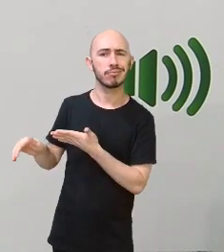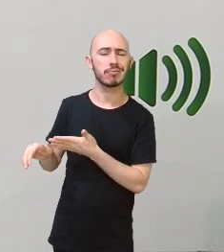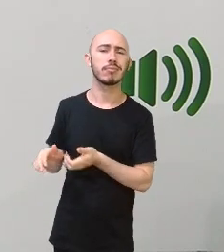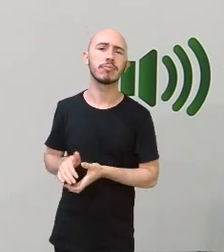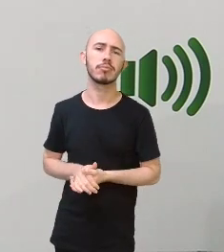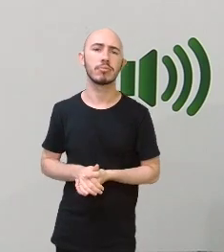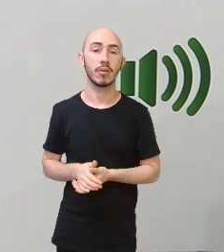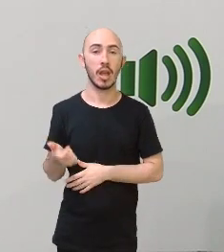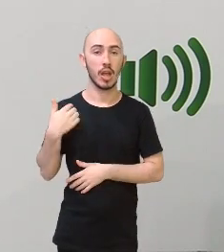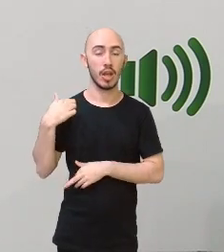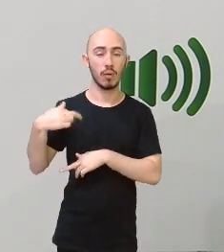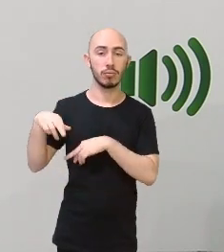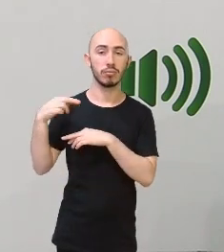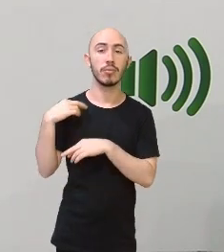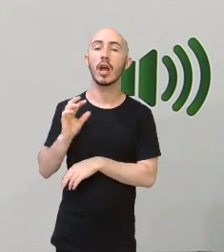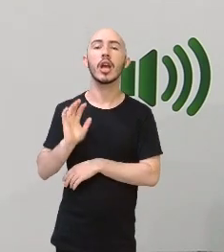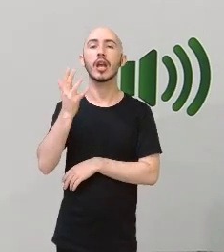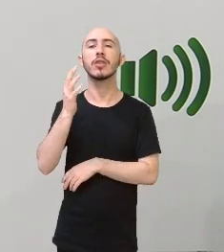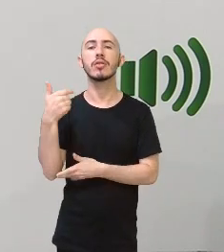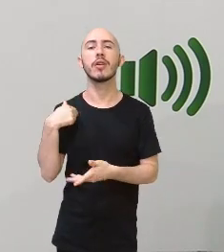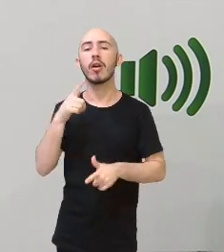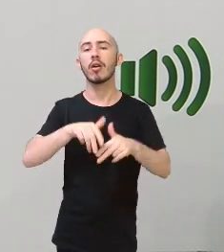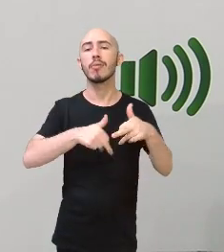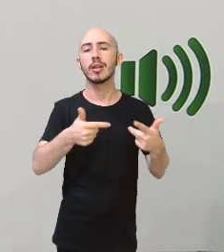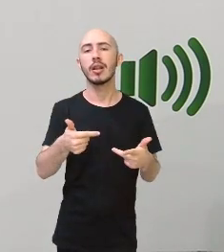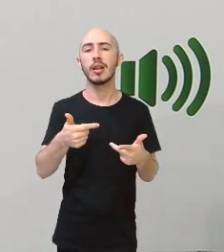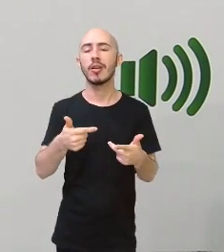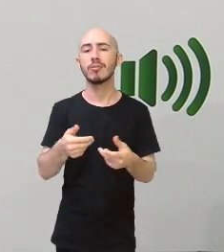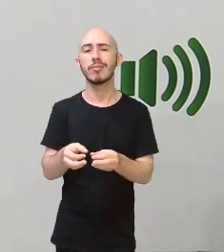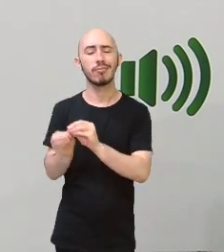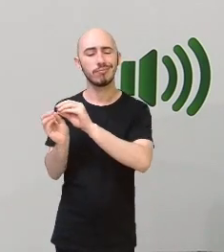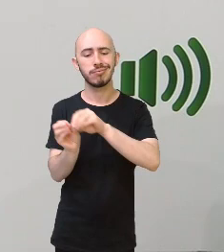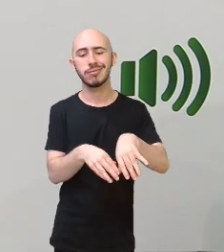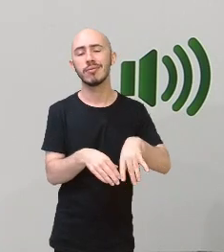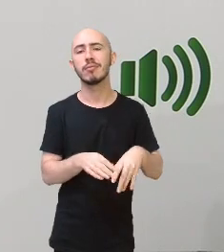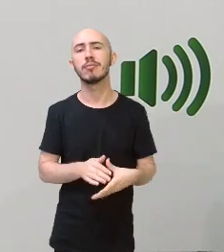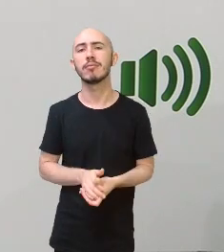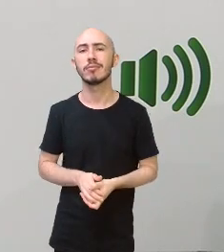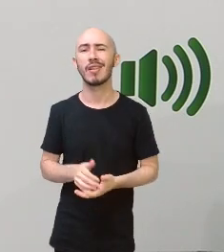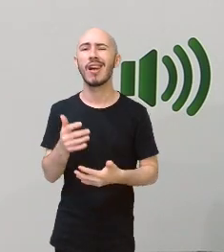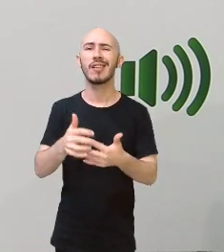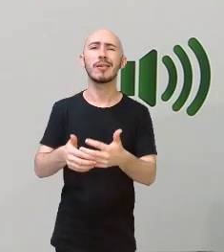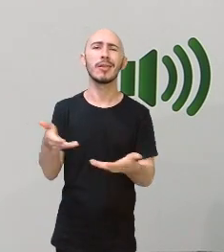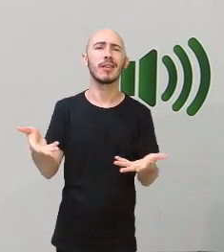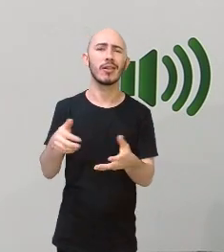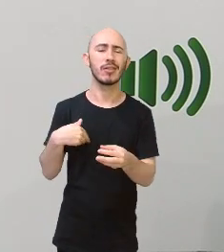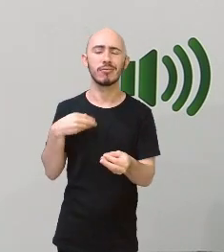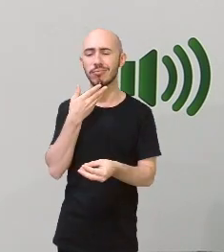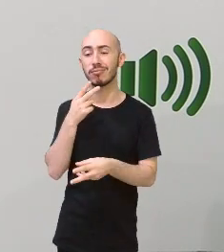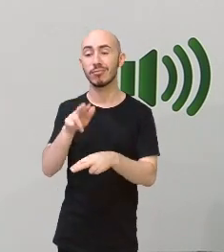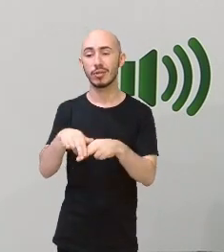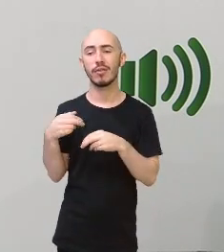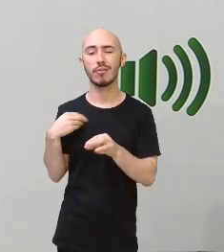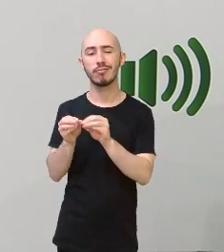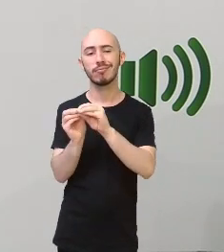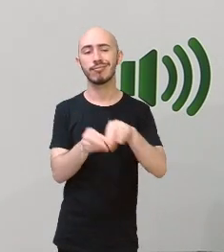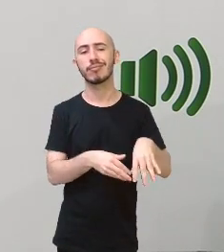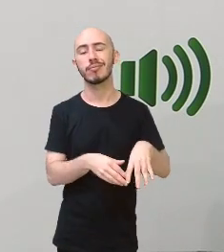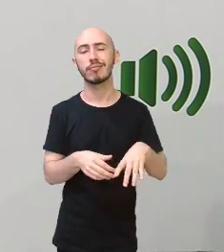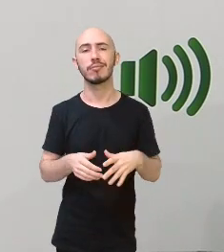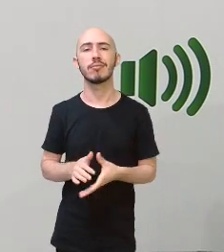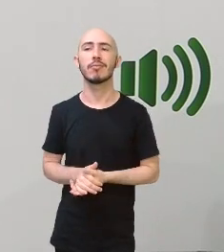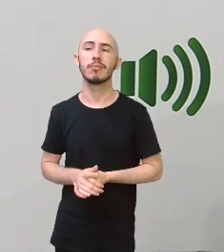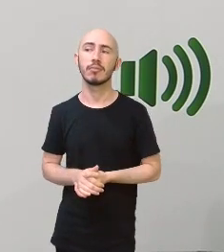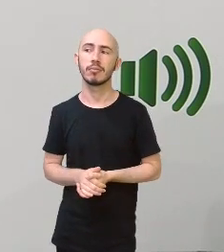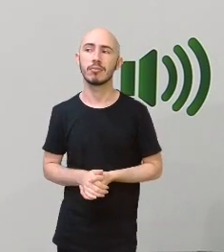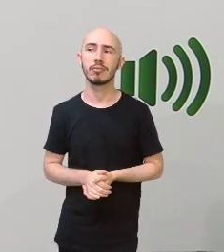cabo desse material meu aqui que foi do ano passado, que já está me atrapalhando. Ou seja, eu vou me